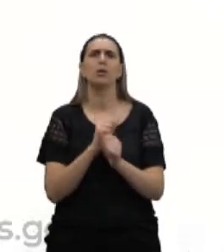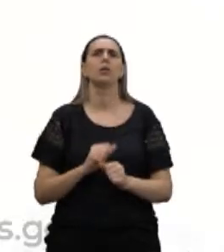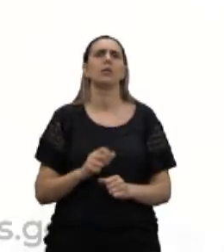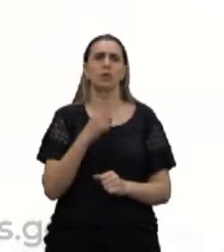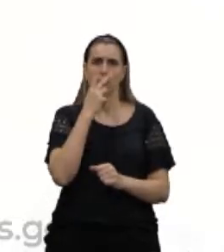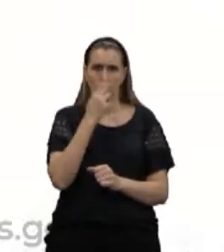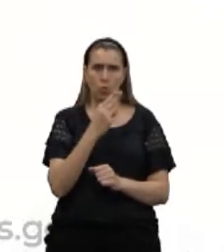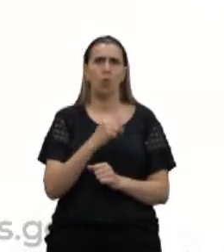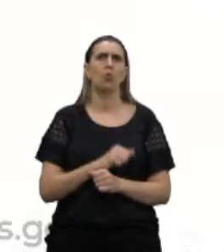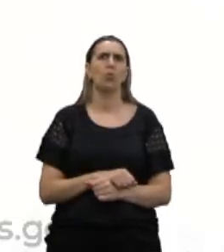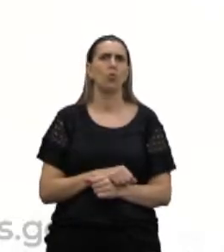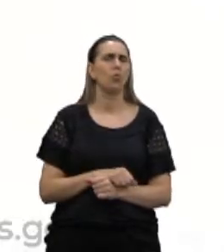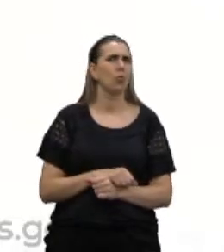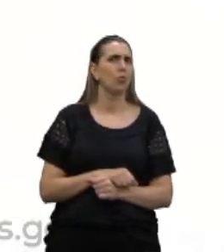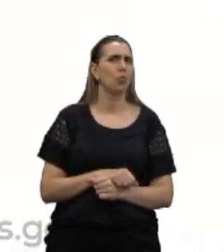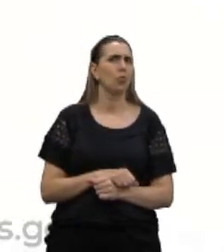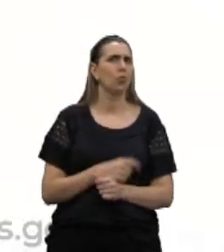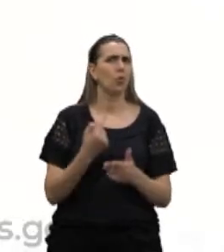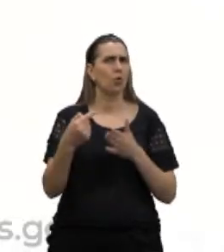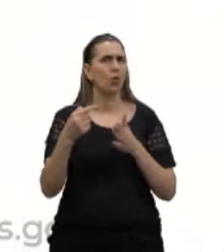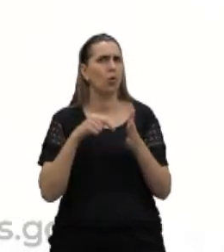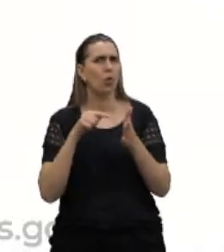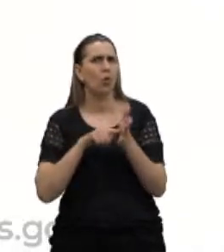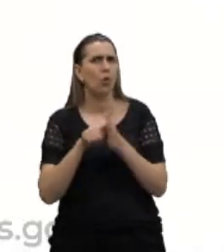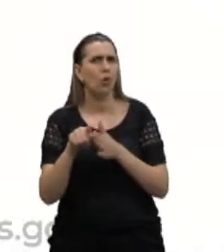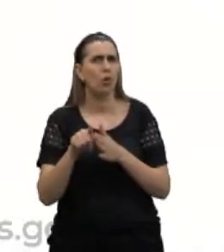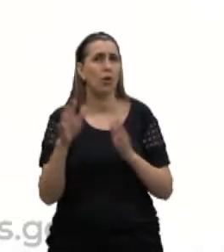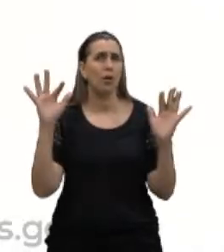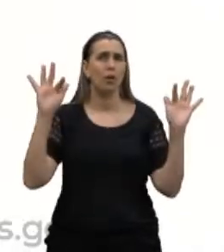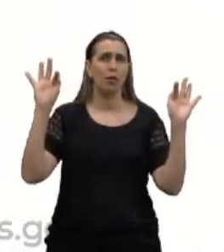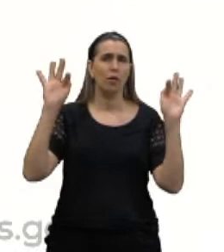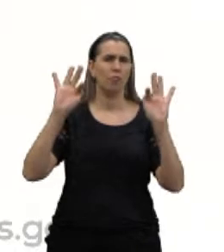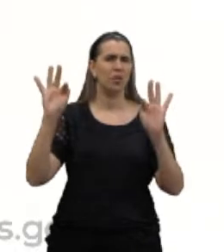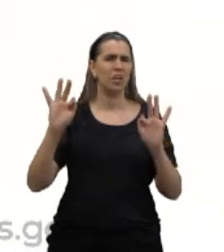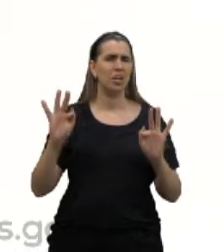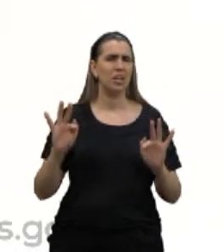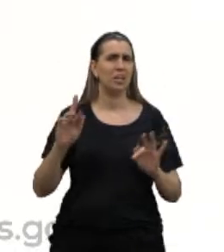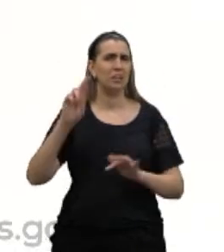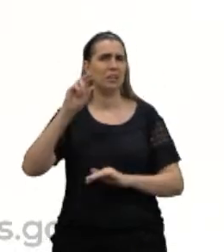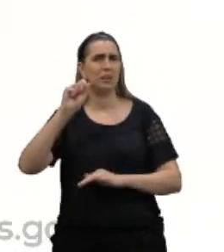Daí eu vou perguntar para vocês. Luciana, feliz e radiante é a mesma coisa?